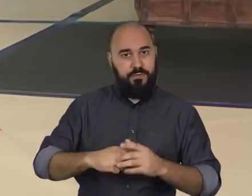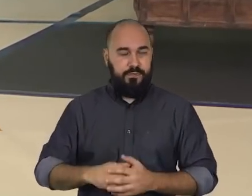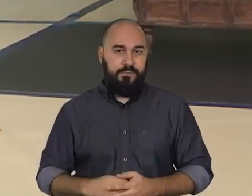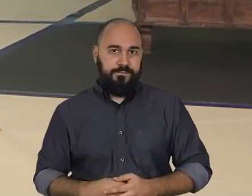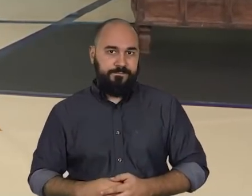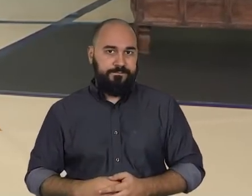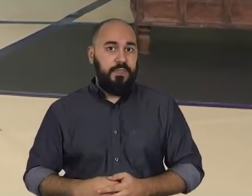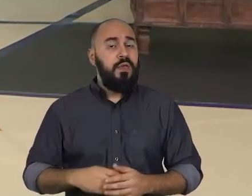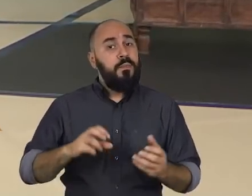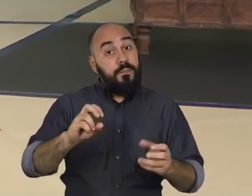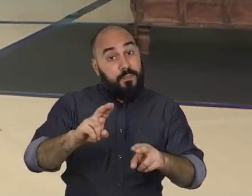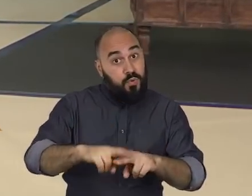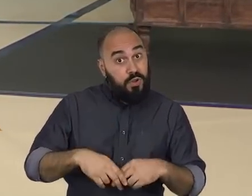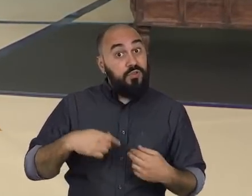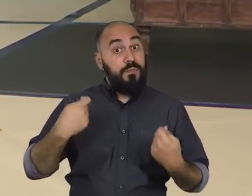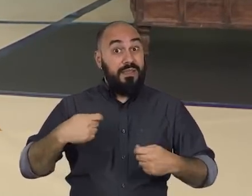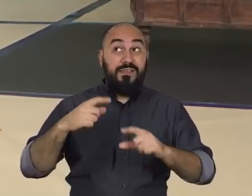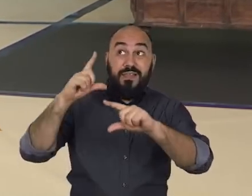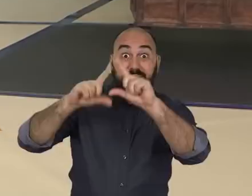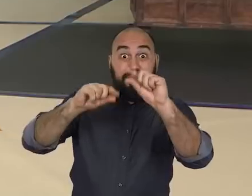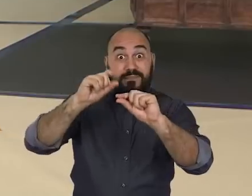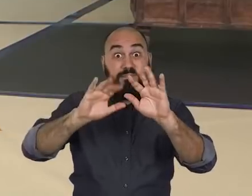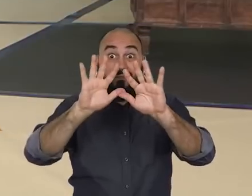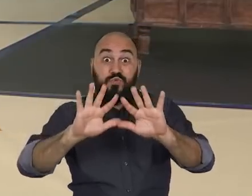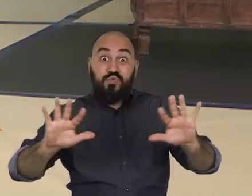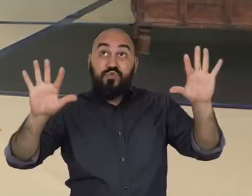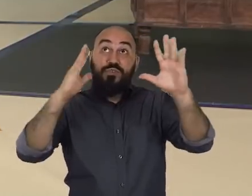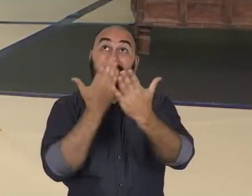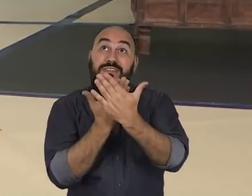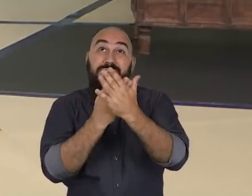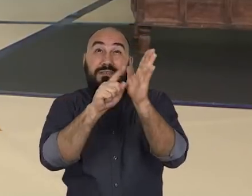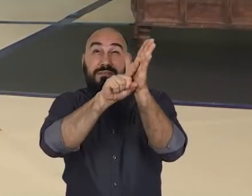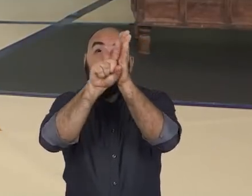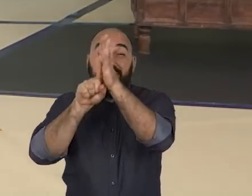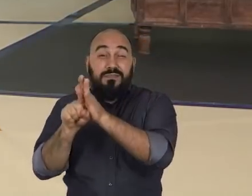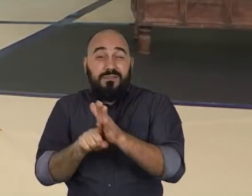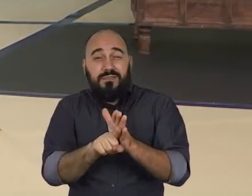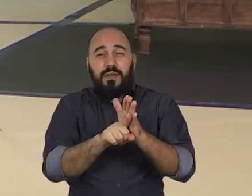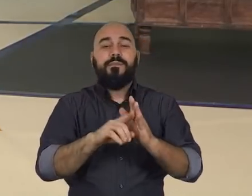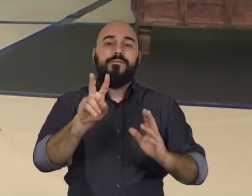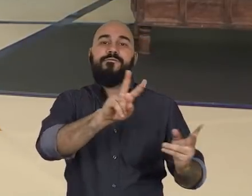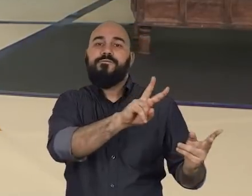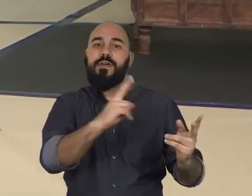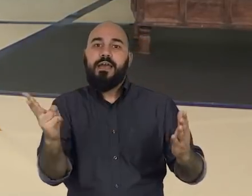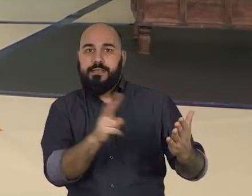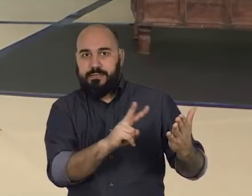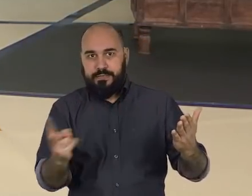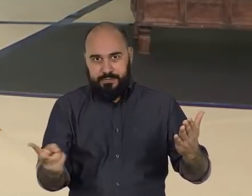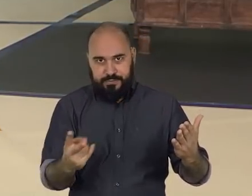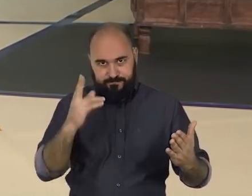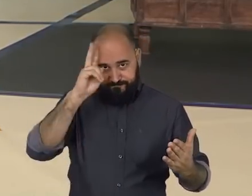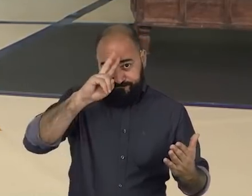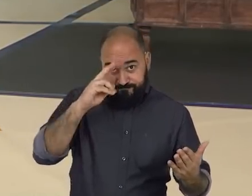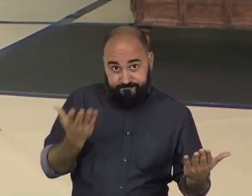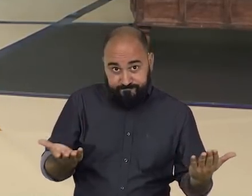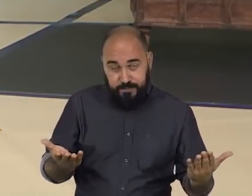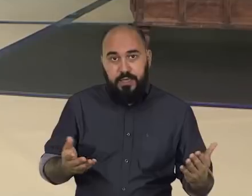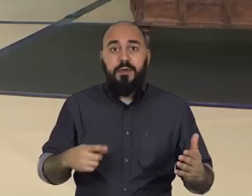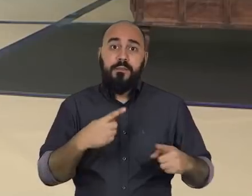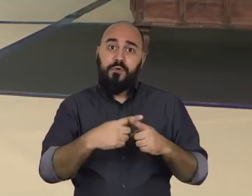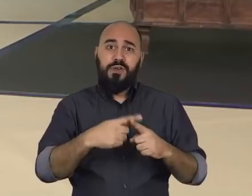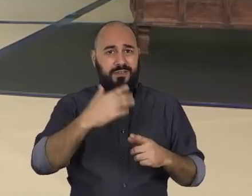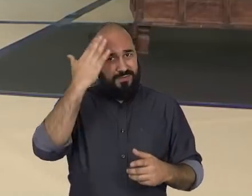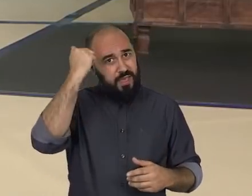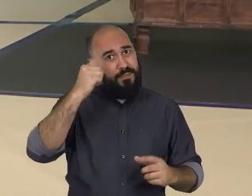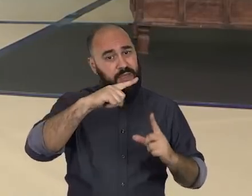a convergência entre o calendário deles e o calendário que usamos hoje, pois a visibilidade lunar não é fixa, você